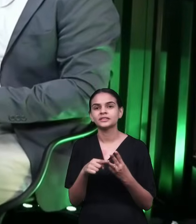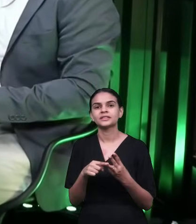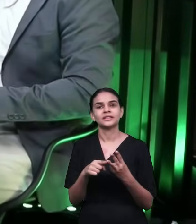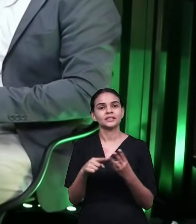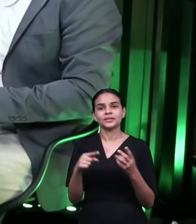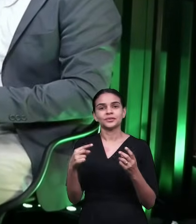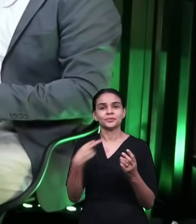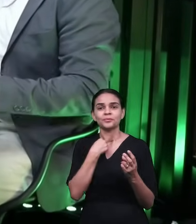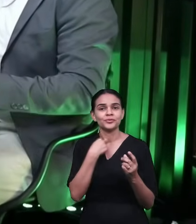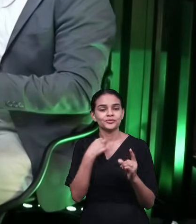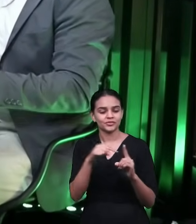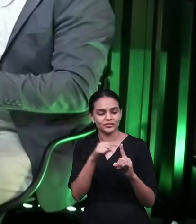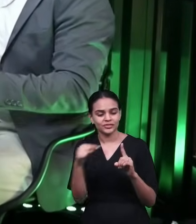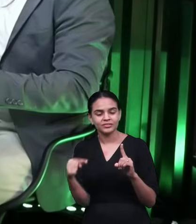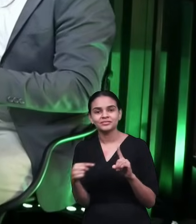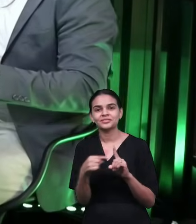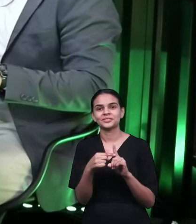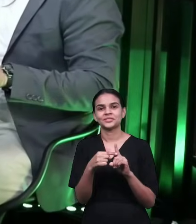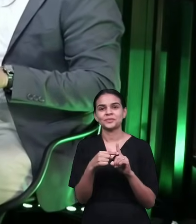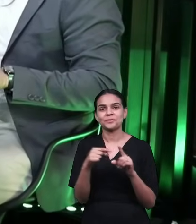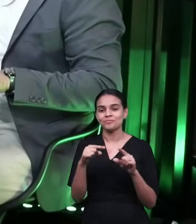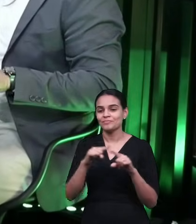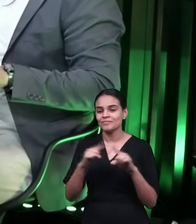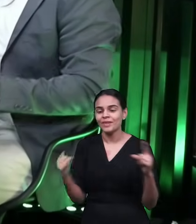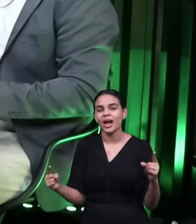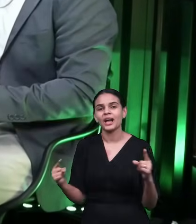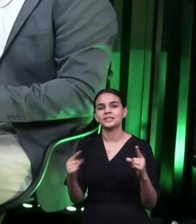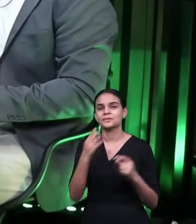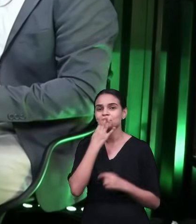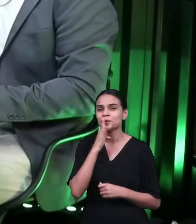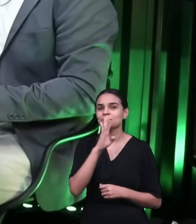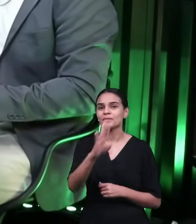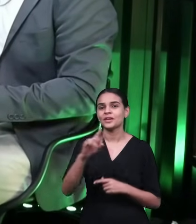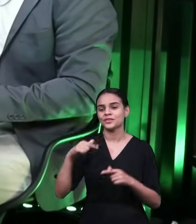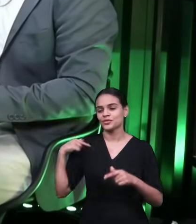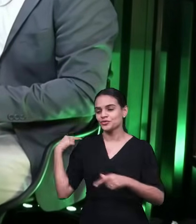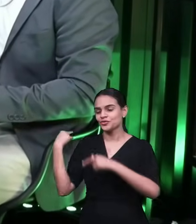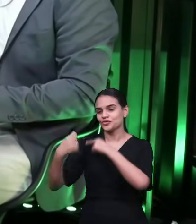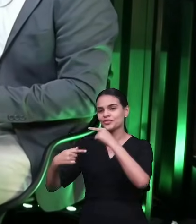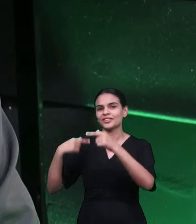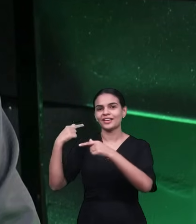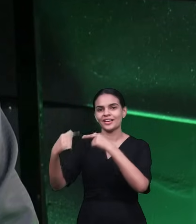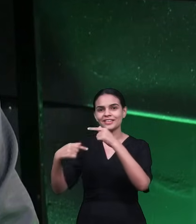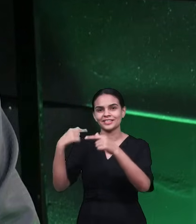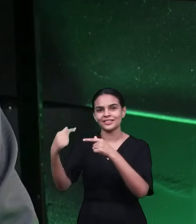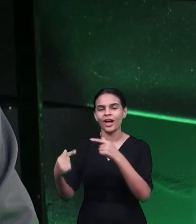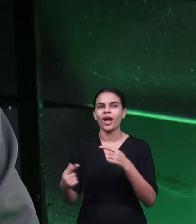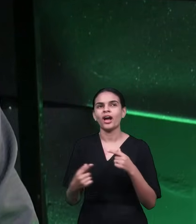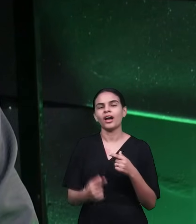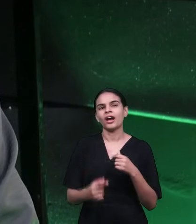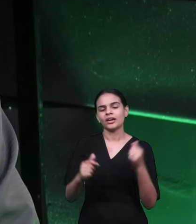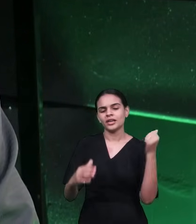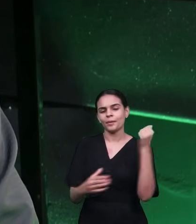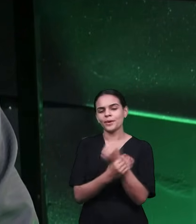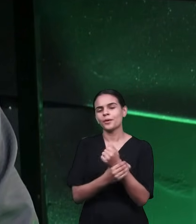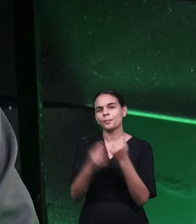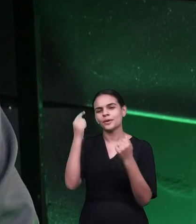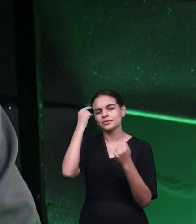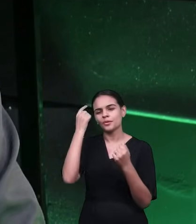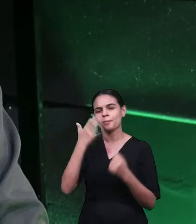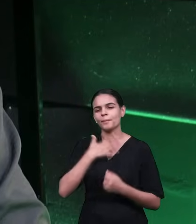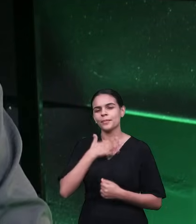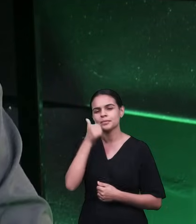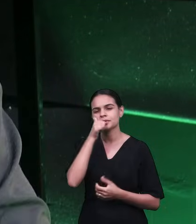uma promessa que de mim vai sair uma grande nação, mas eu sou avançado em idade, minha esposa é